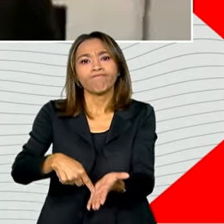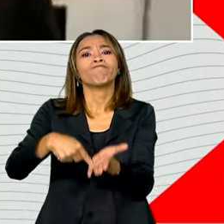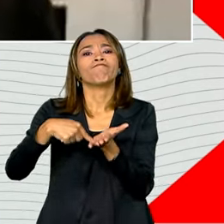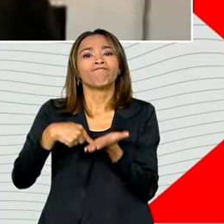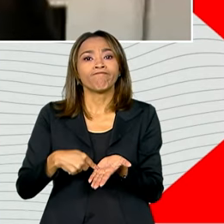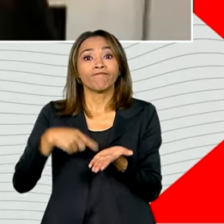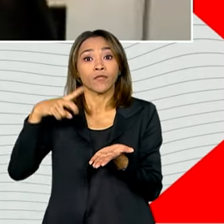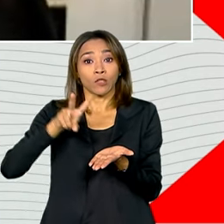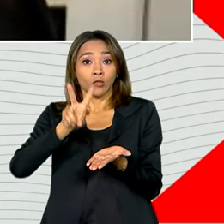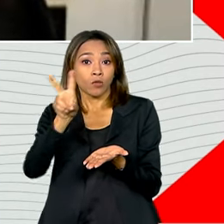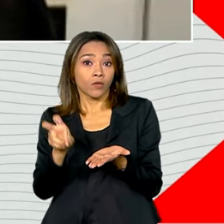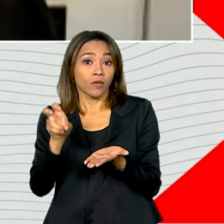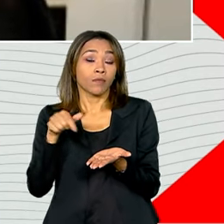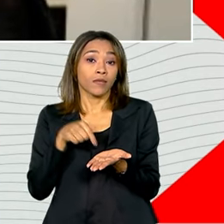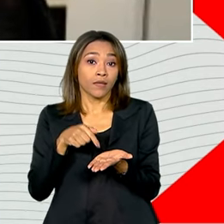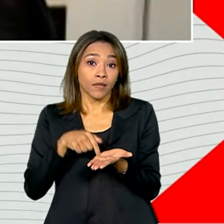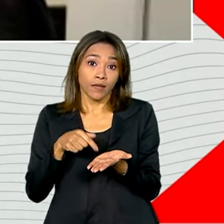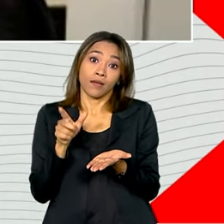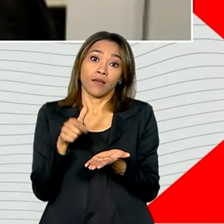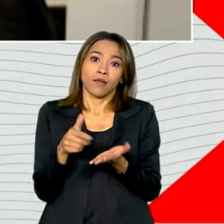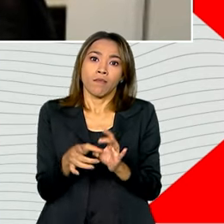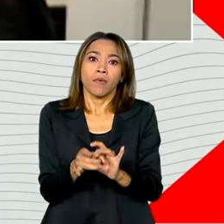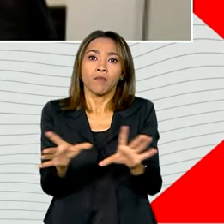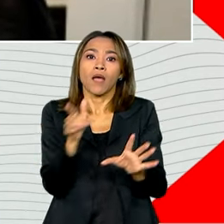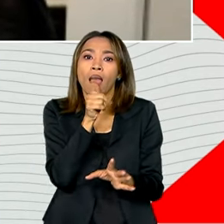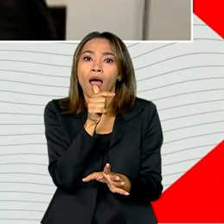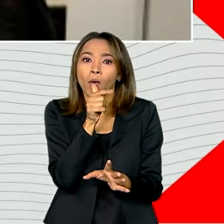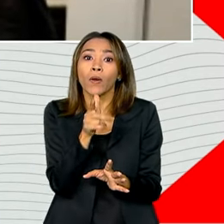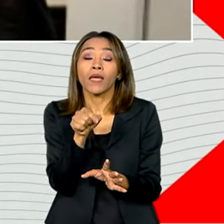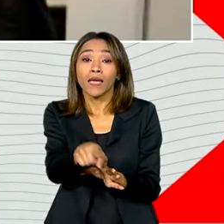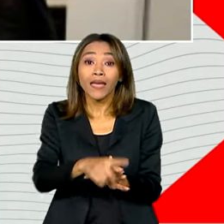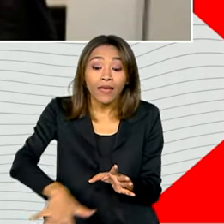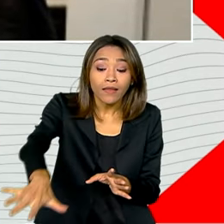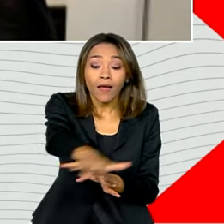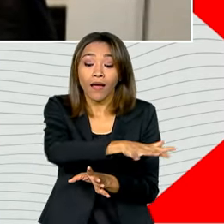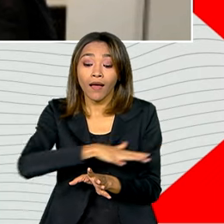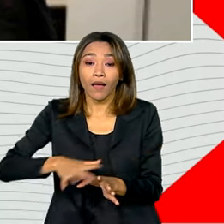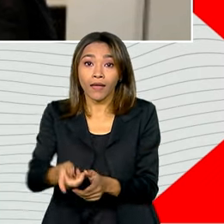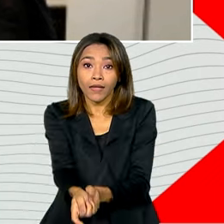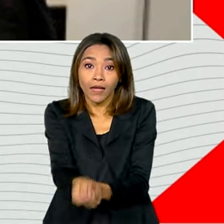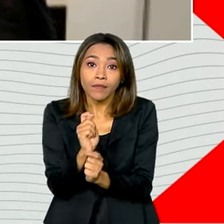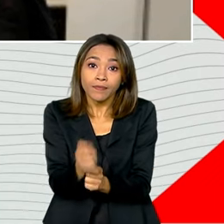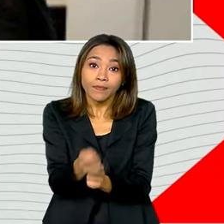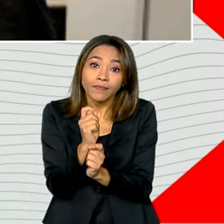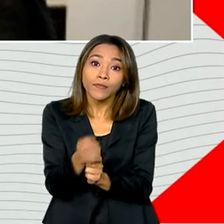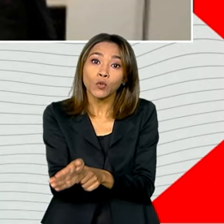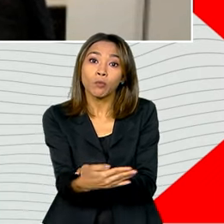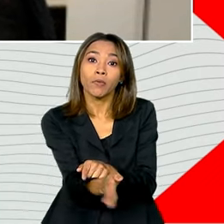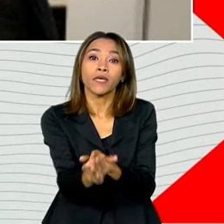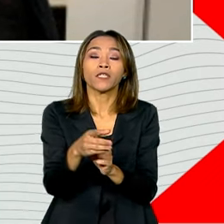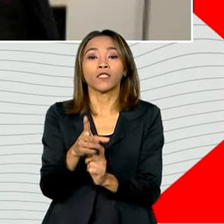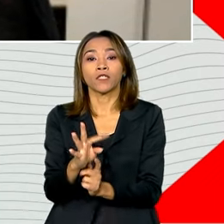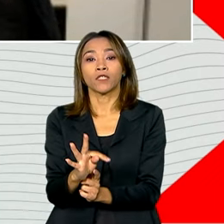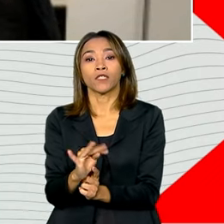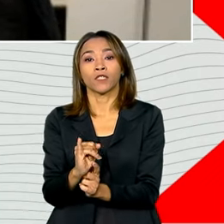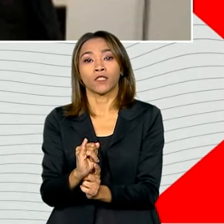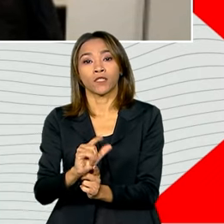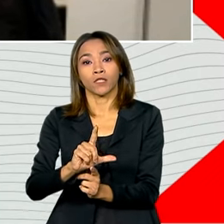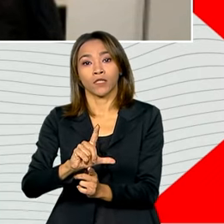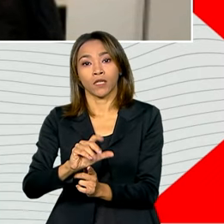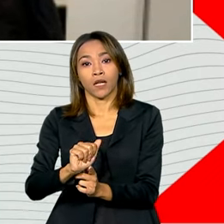de águas que são muito importantes para a piscicultura, sobretudo a piscicultura da tilápia aí da região.